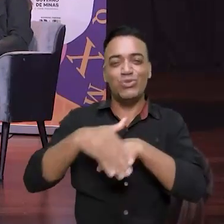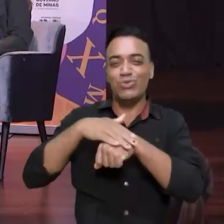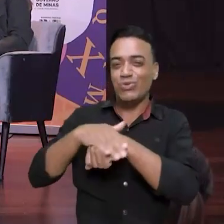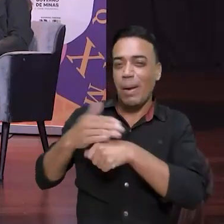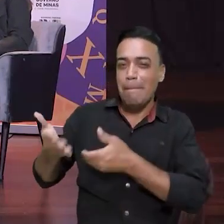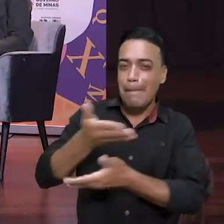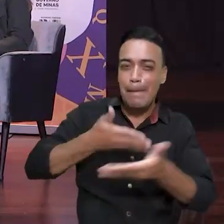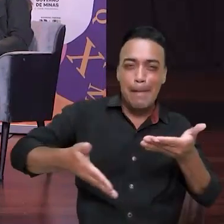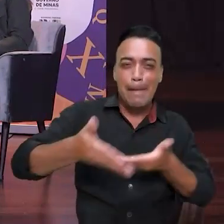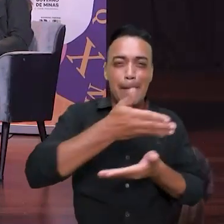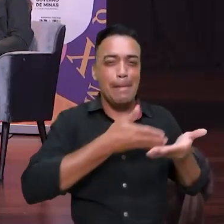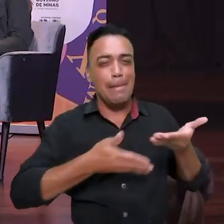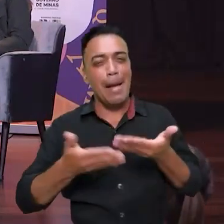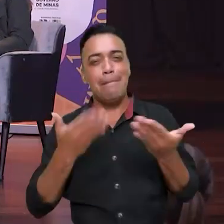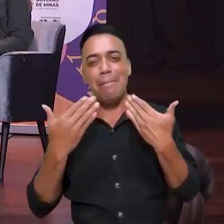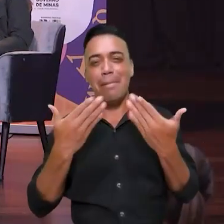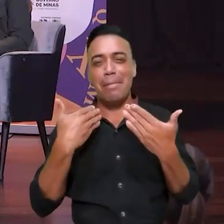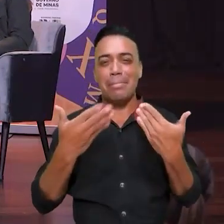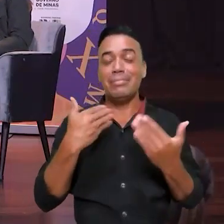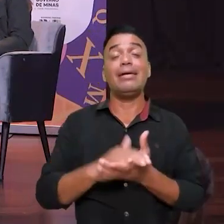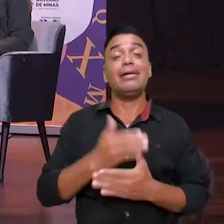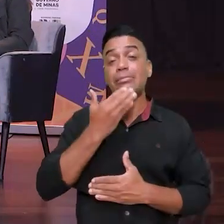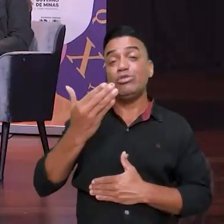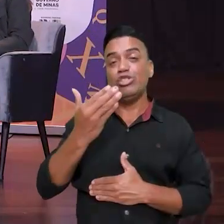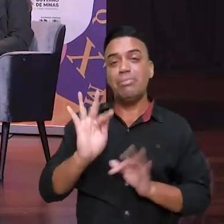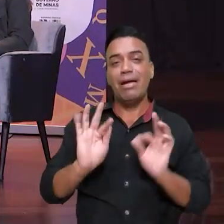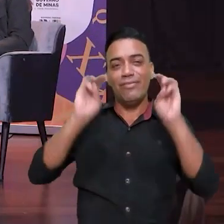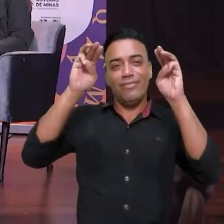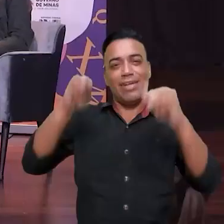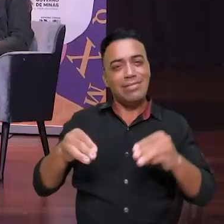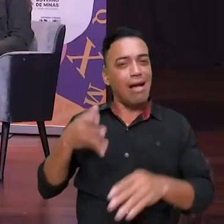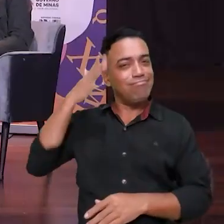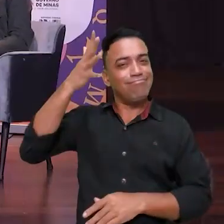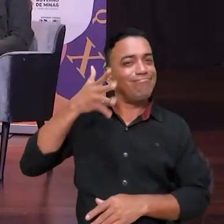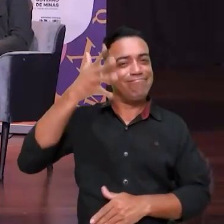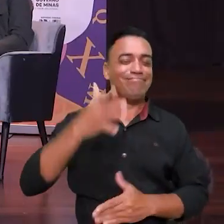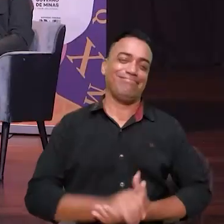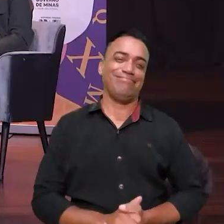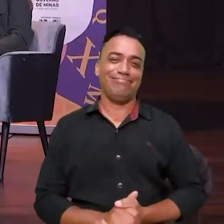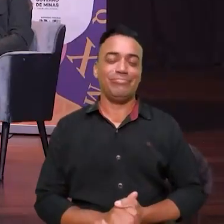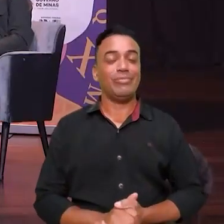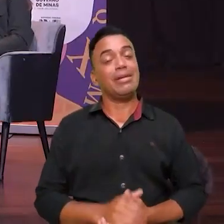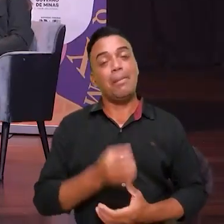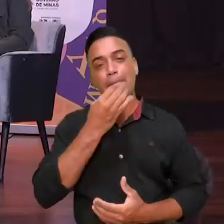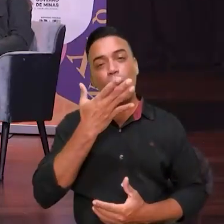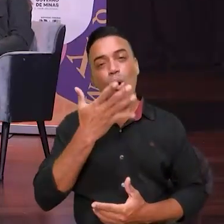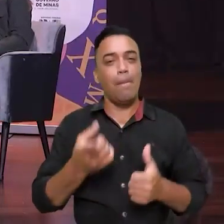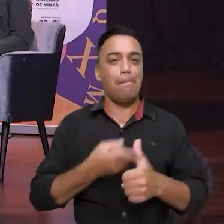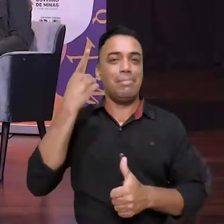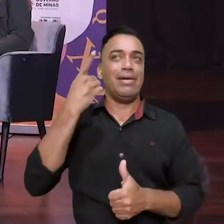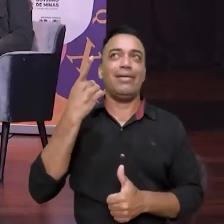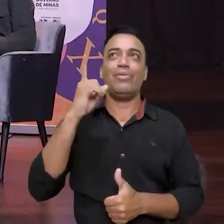Conversando com você, mediando esse papo. E te pedir para fazer suas considerações finais. Bom, primeiro,